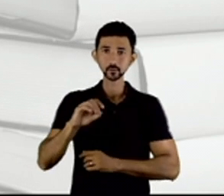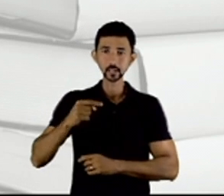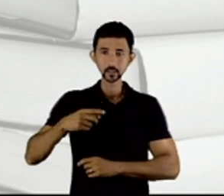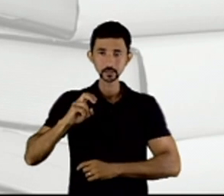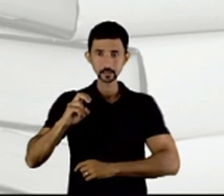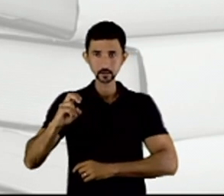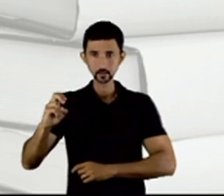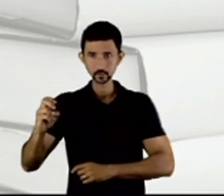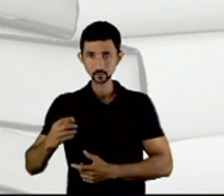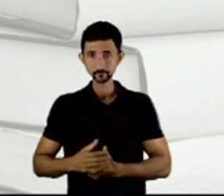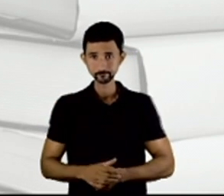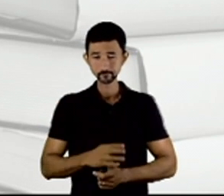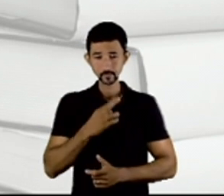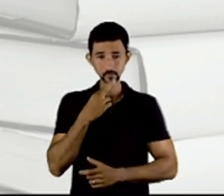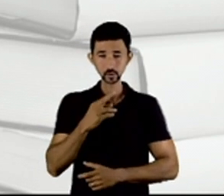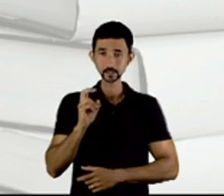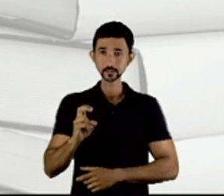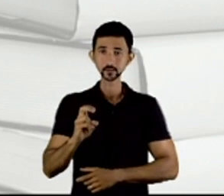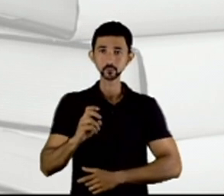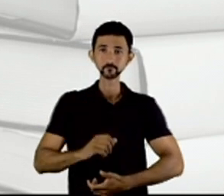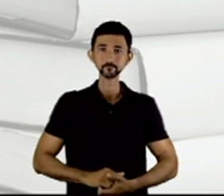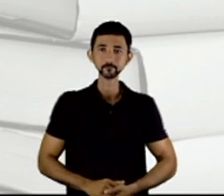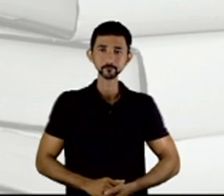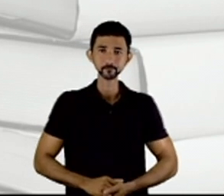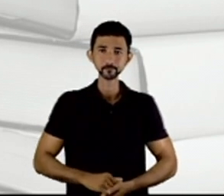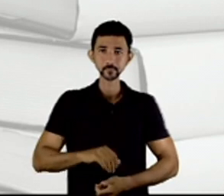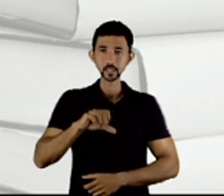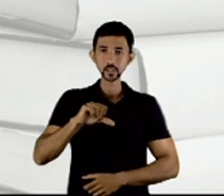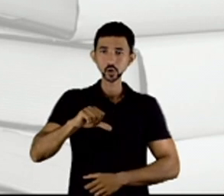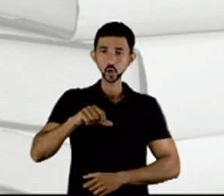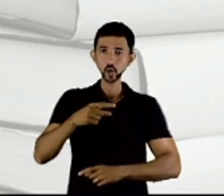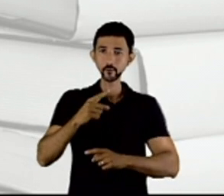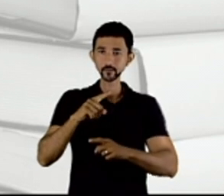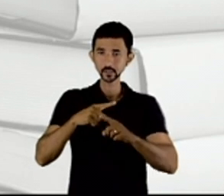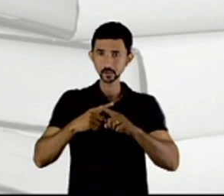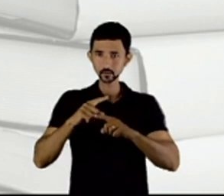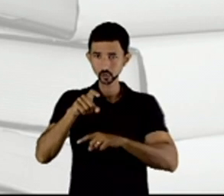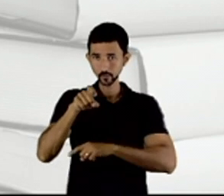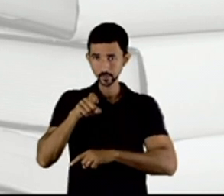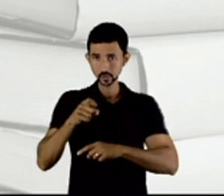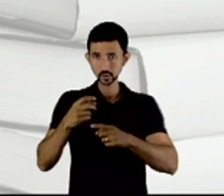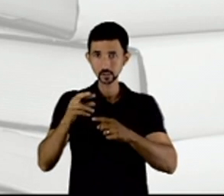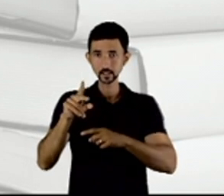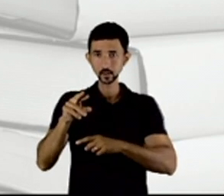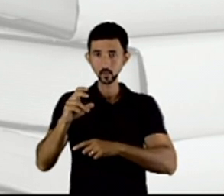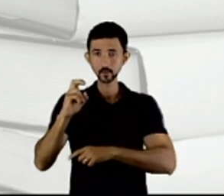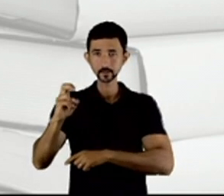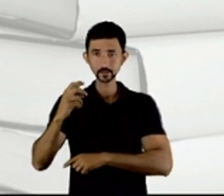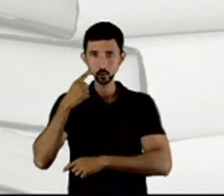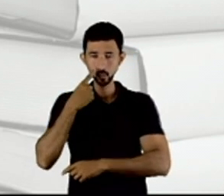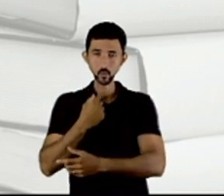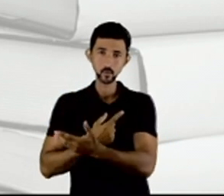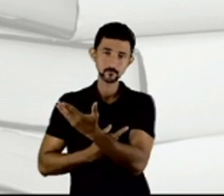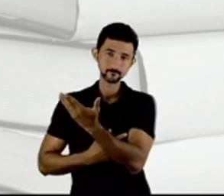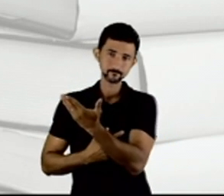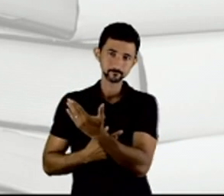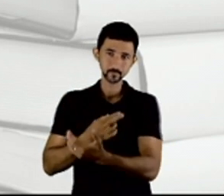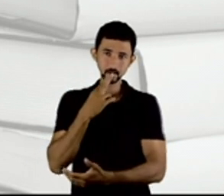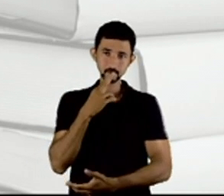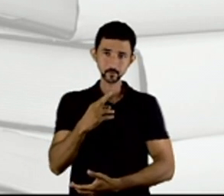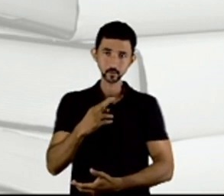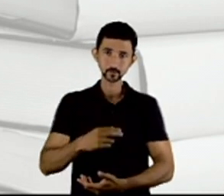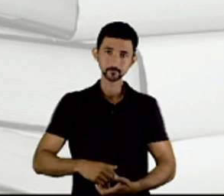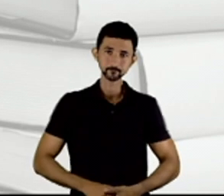0,5555 dá 5. E aí você tem 9x igual a 5. E aí você conclui,